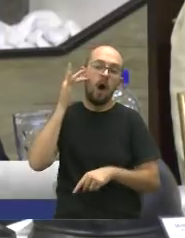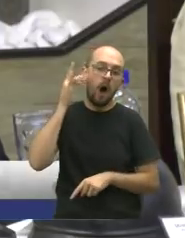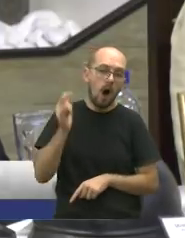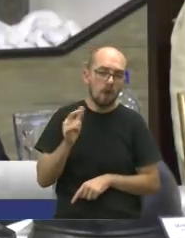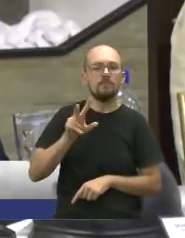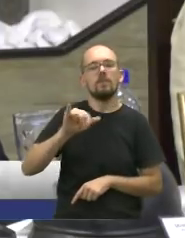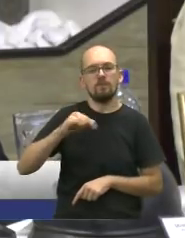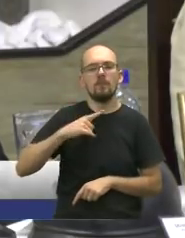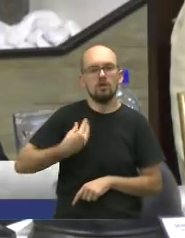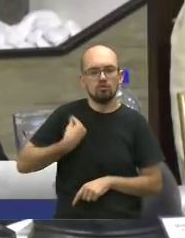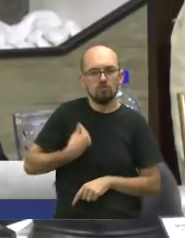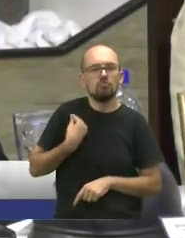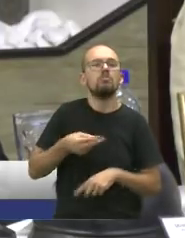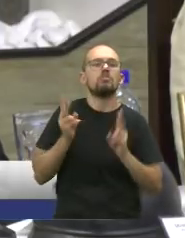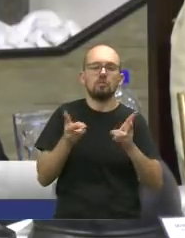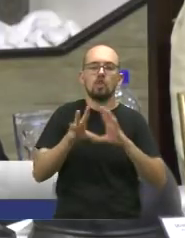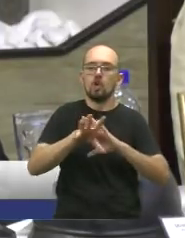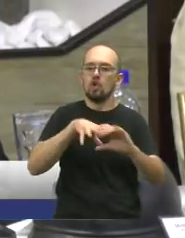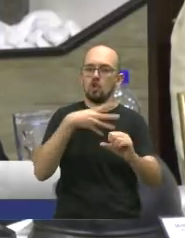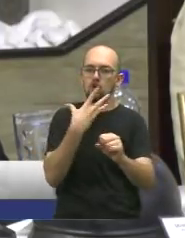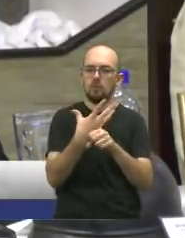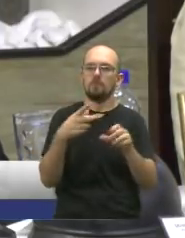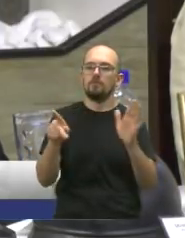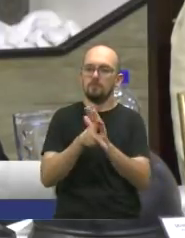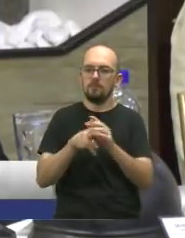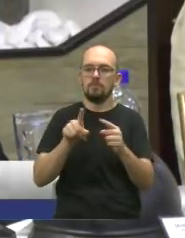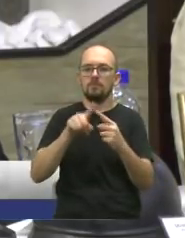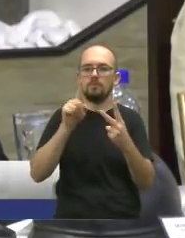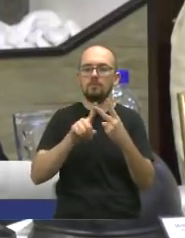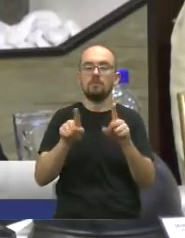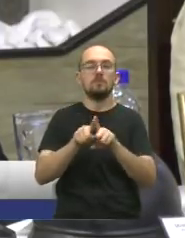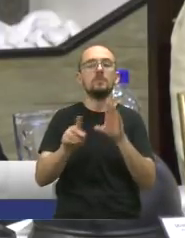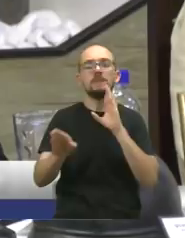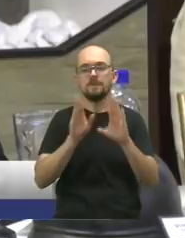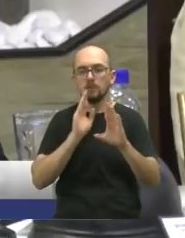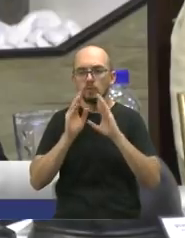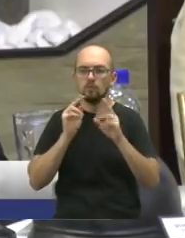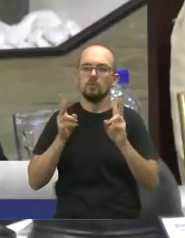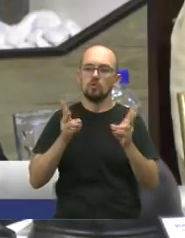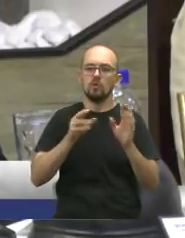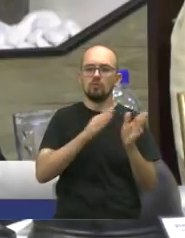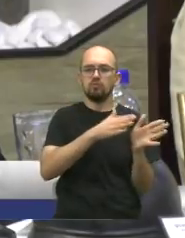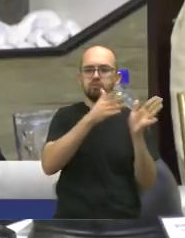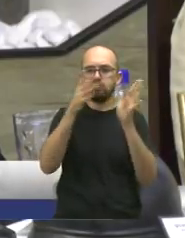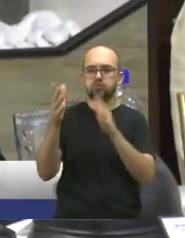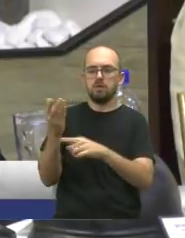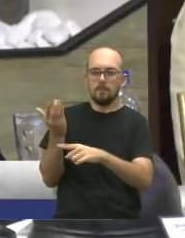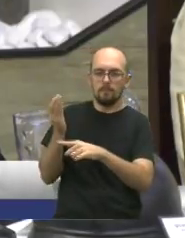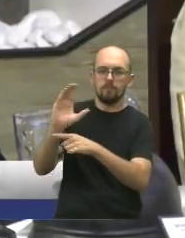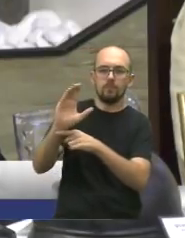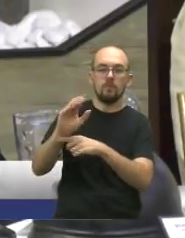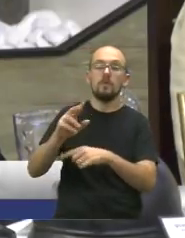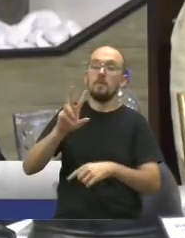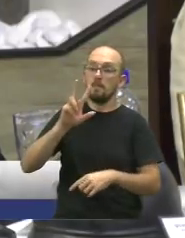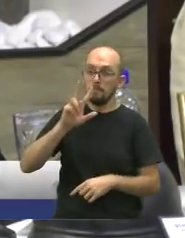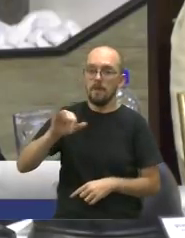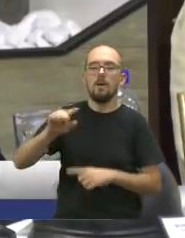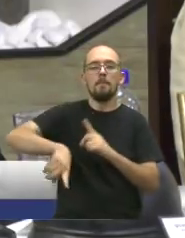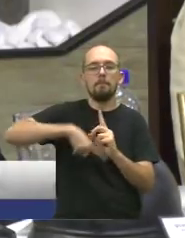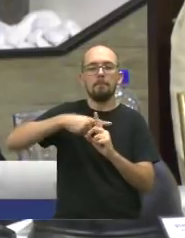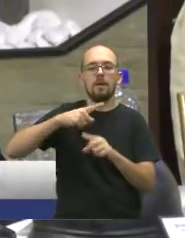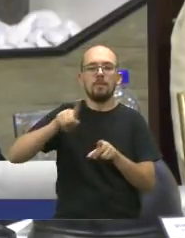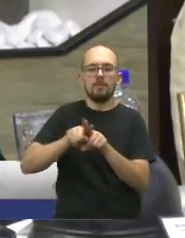em nosso canal no YouTube e nossa página no Facebook, além de ser reprisado ao longo